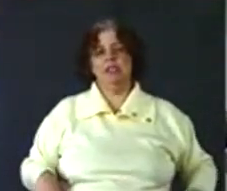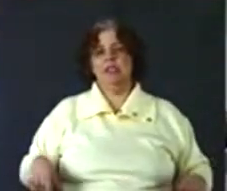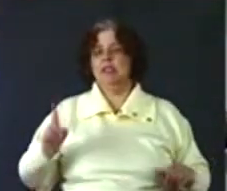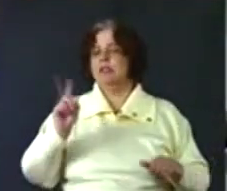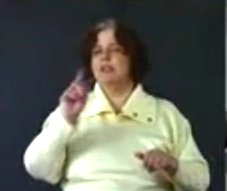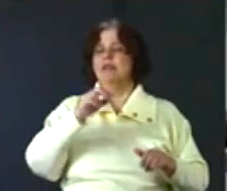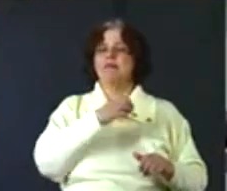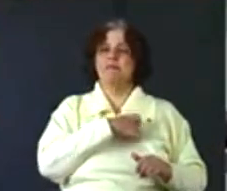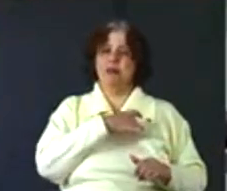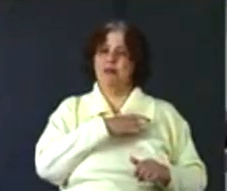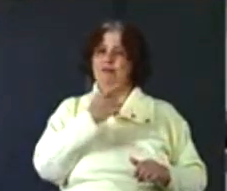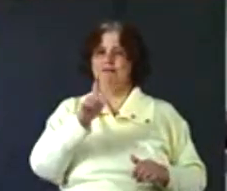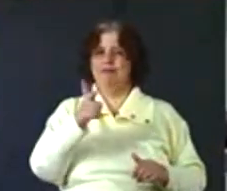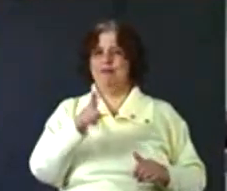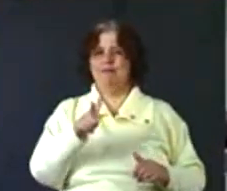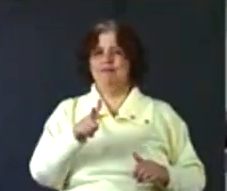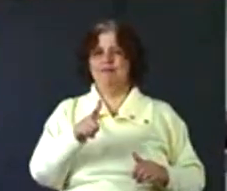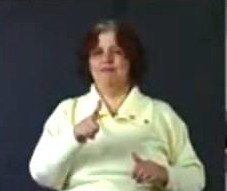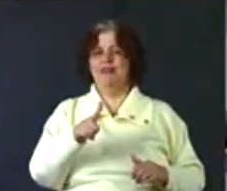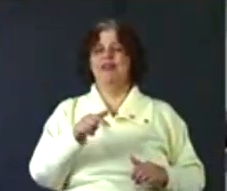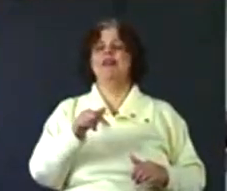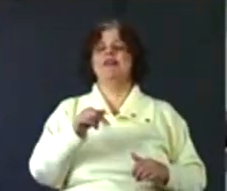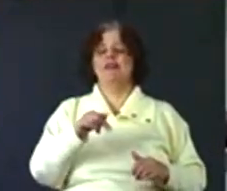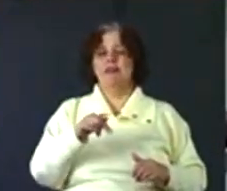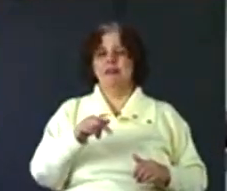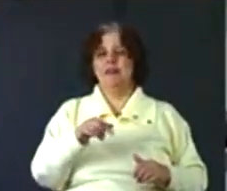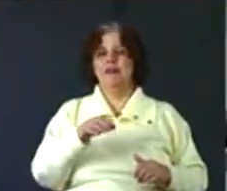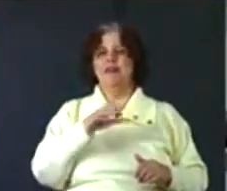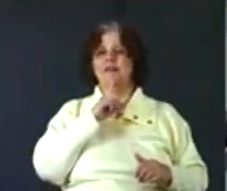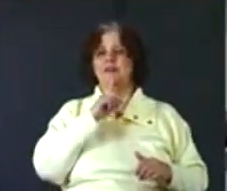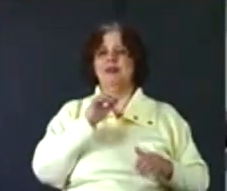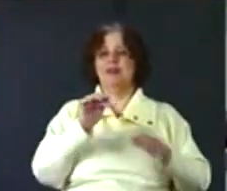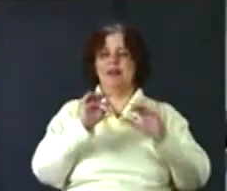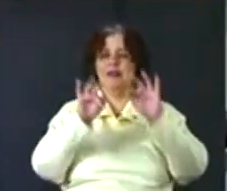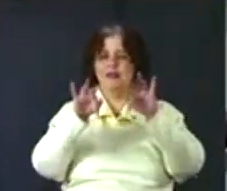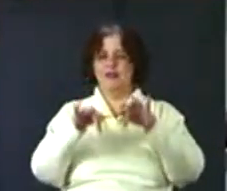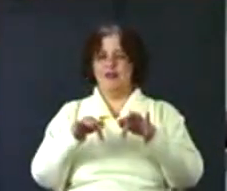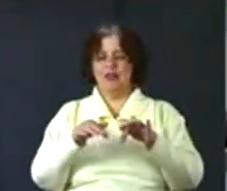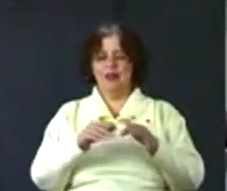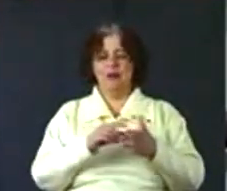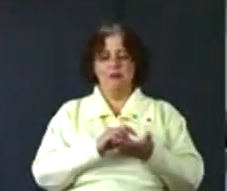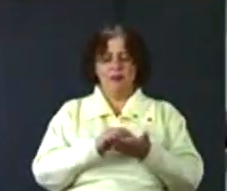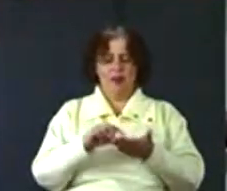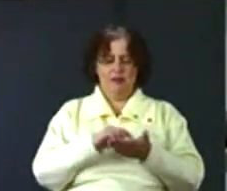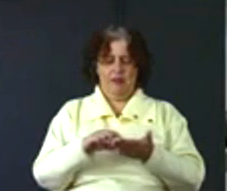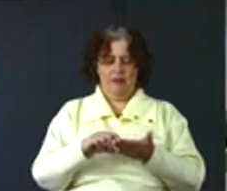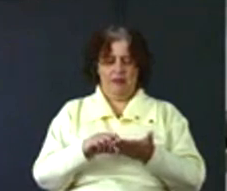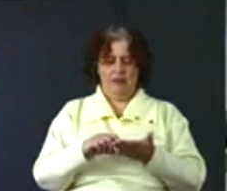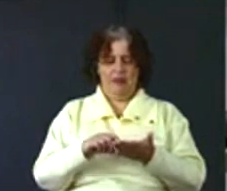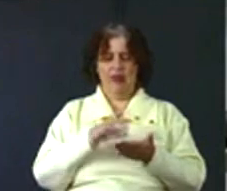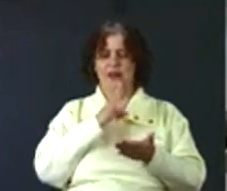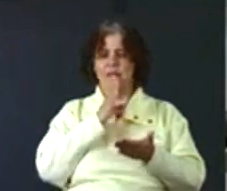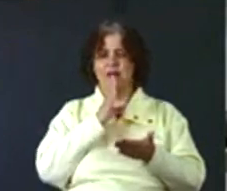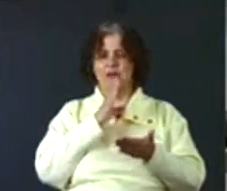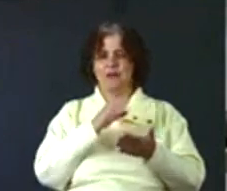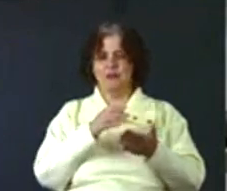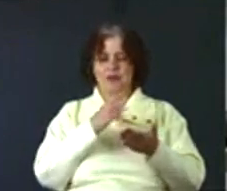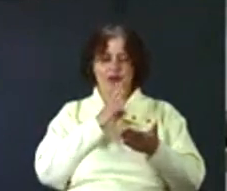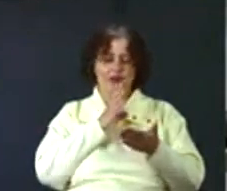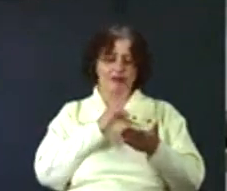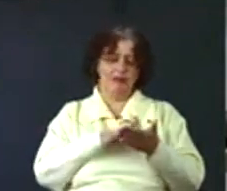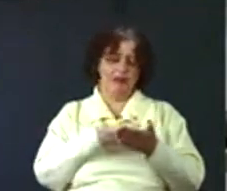sofrer. E é por isso então que ele se encaminha para talvez a parte mais conhecida nessa carta, quando ele afirma para aquela